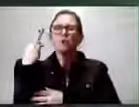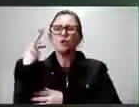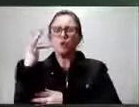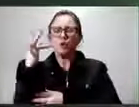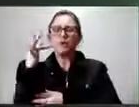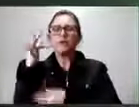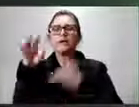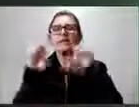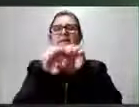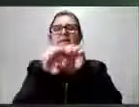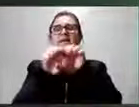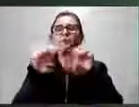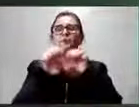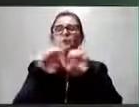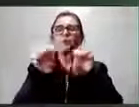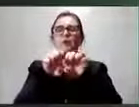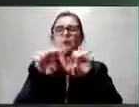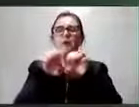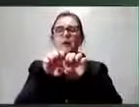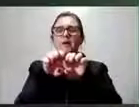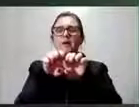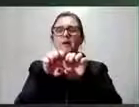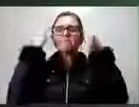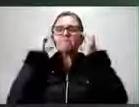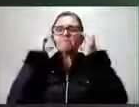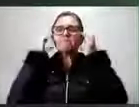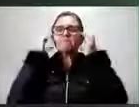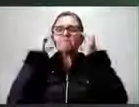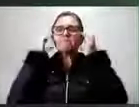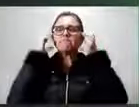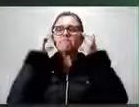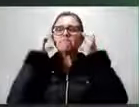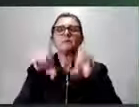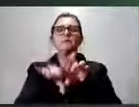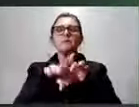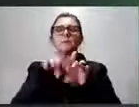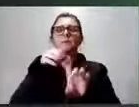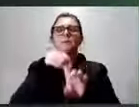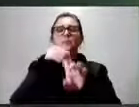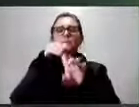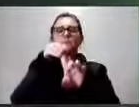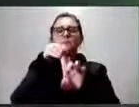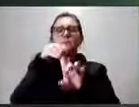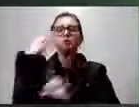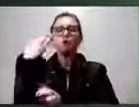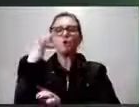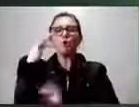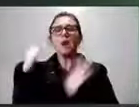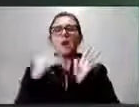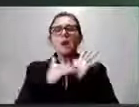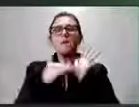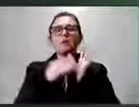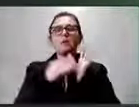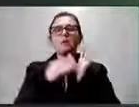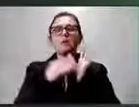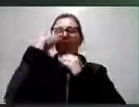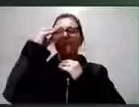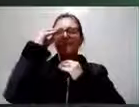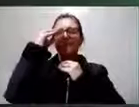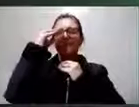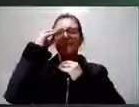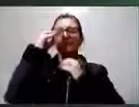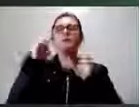estruturas moles e duras dessa região e são caracterizadas principalmente por presença de dor, limitação da abertura mandibular